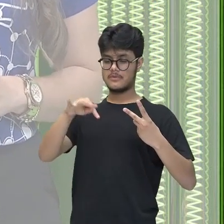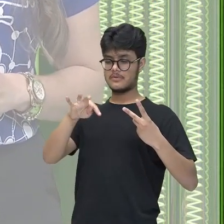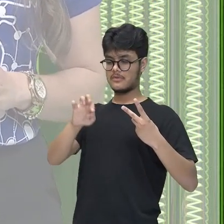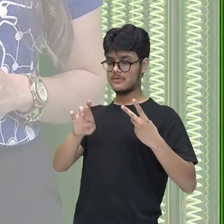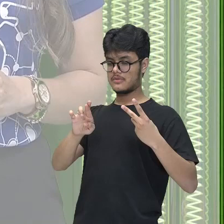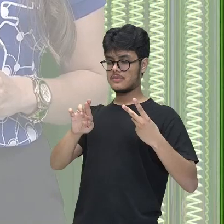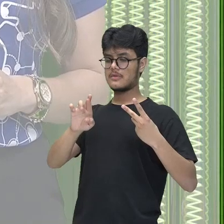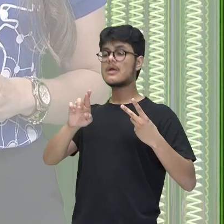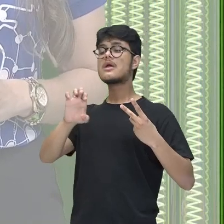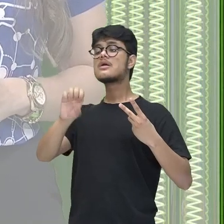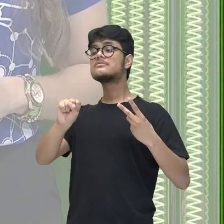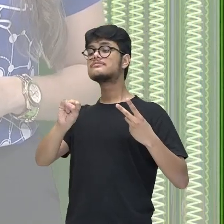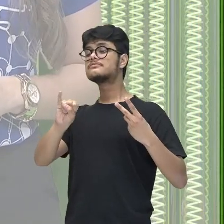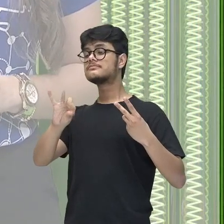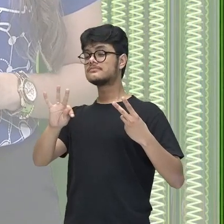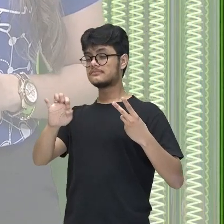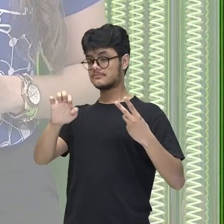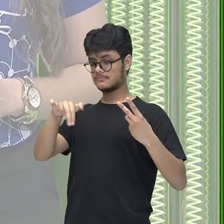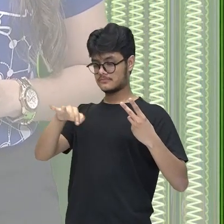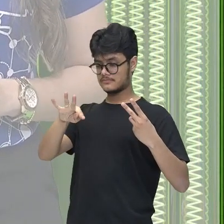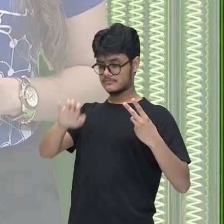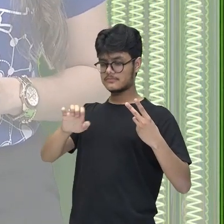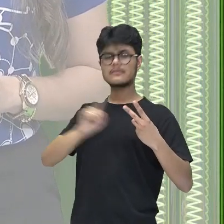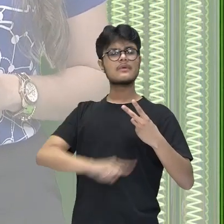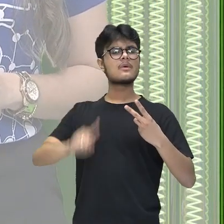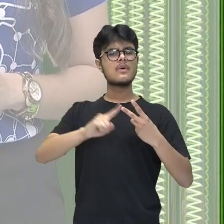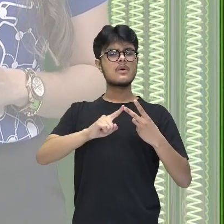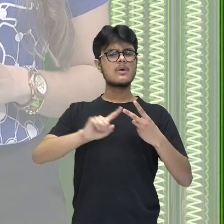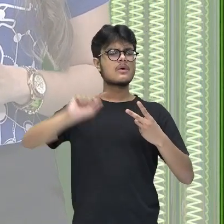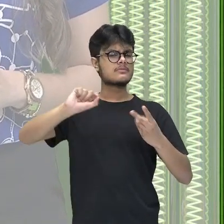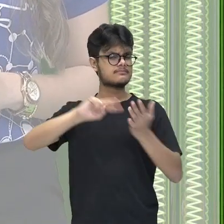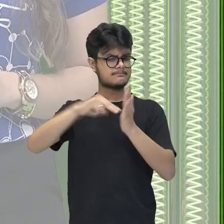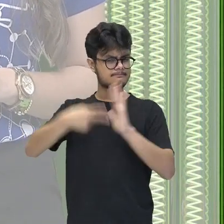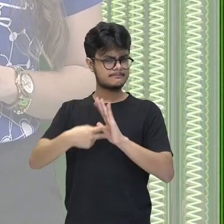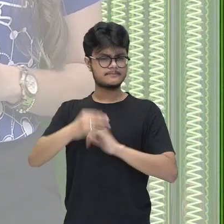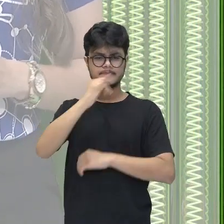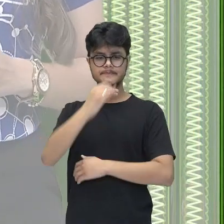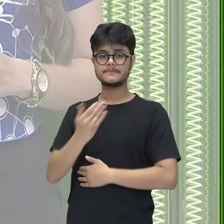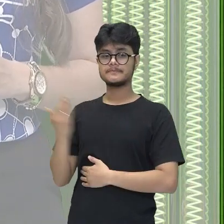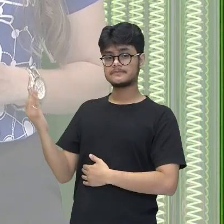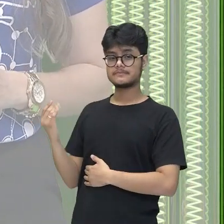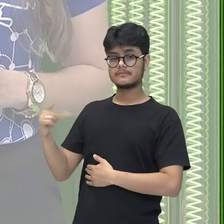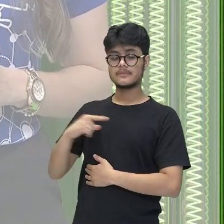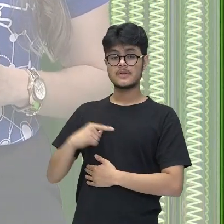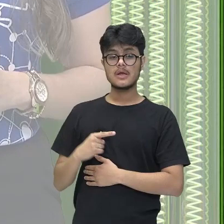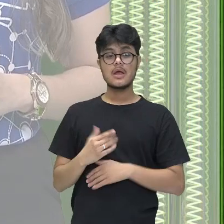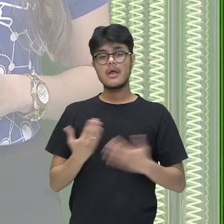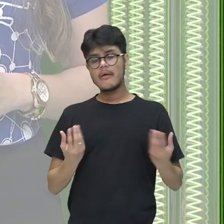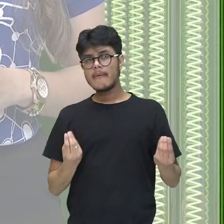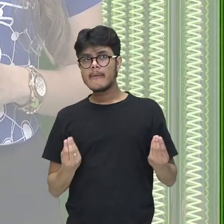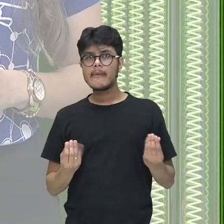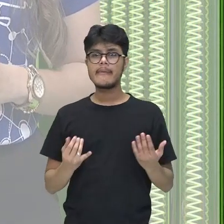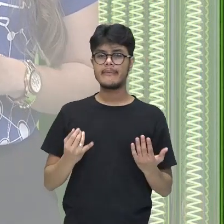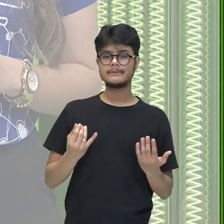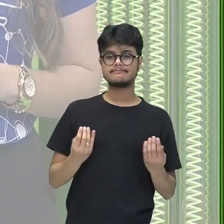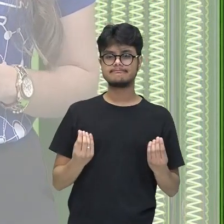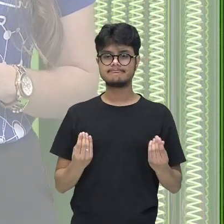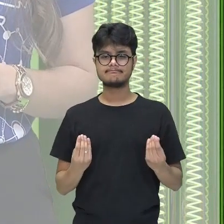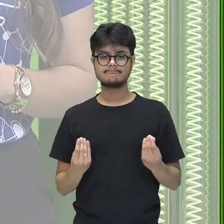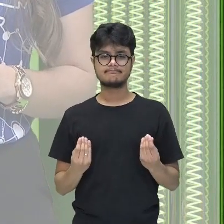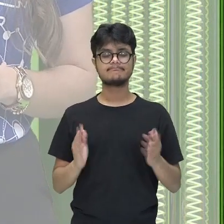alavanca interresistente. Na alavanca interresistente, o ponto de aplicação da força resistente